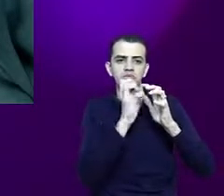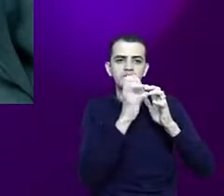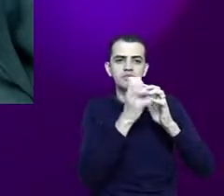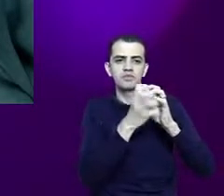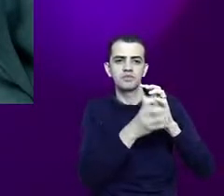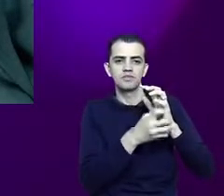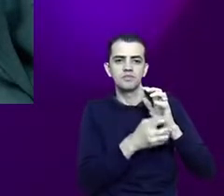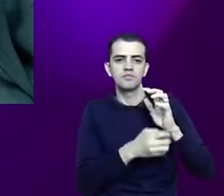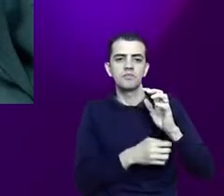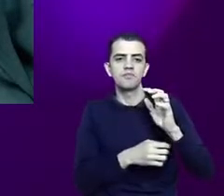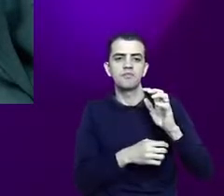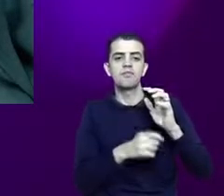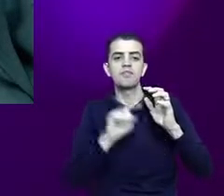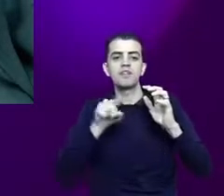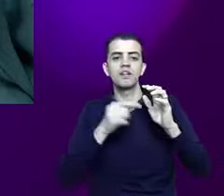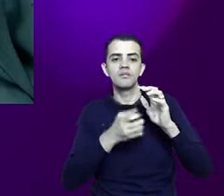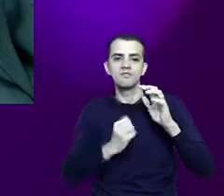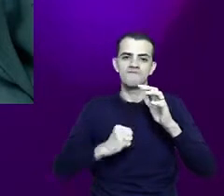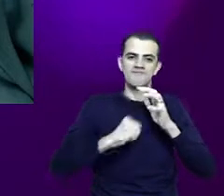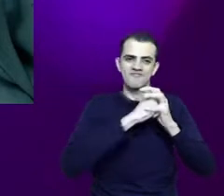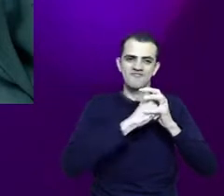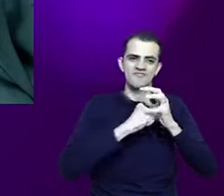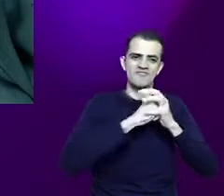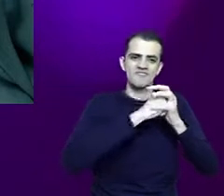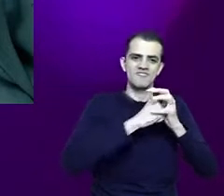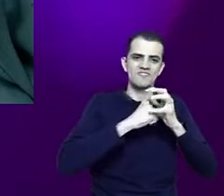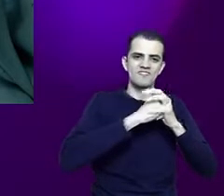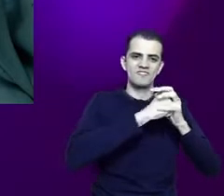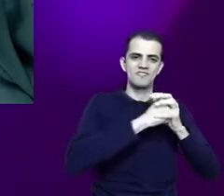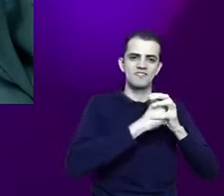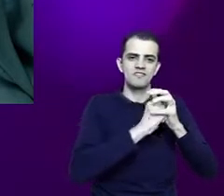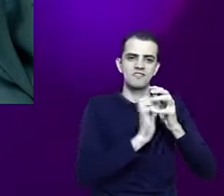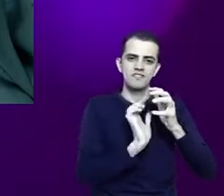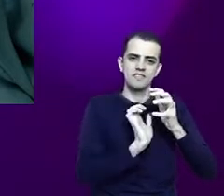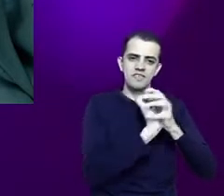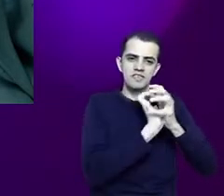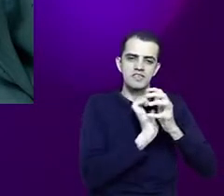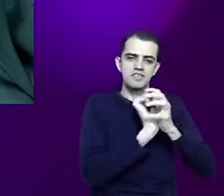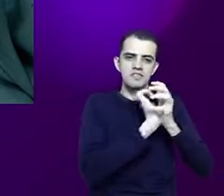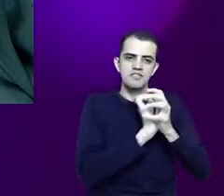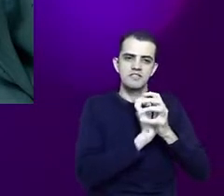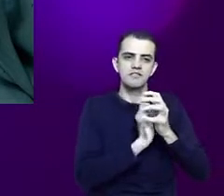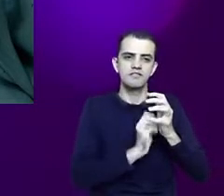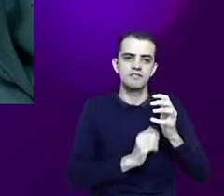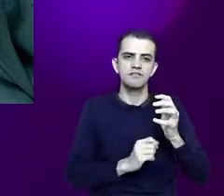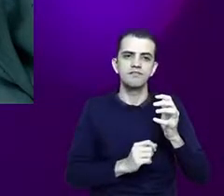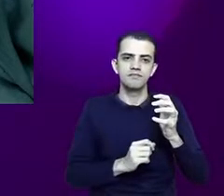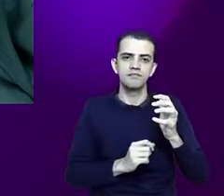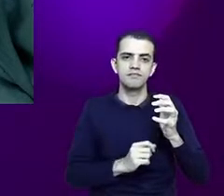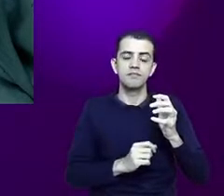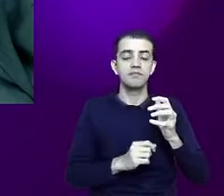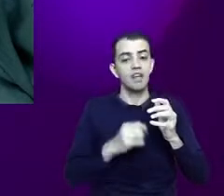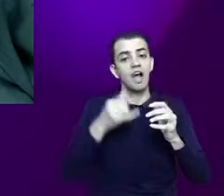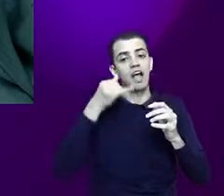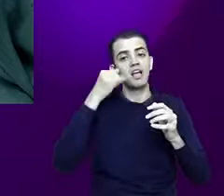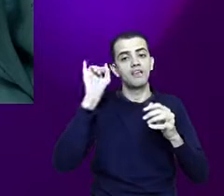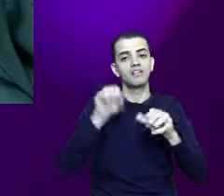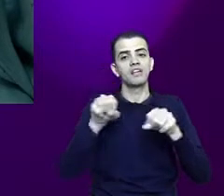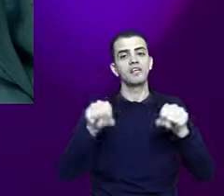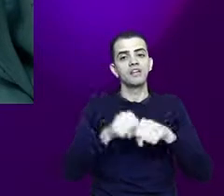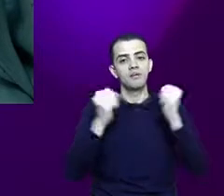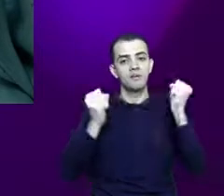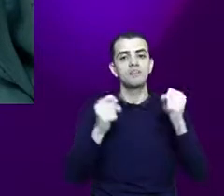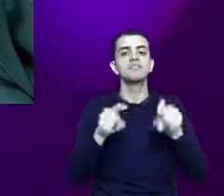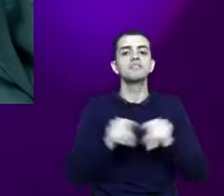planejada. E é muito importante que você faça isso para evitar fraturas e evitar